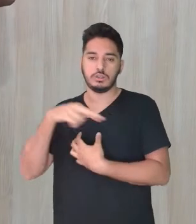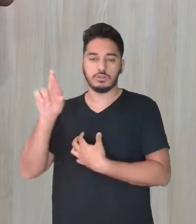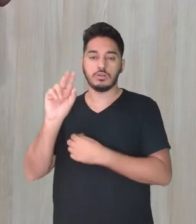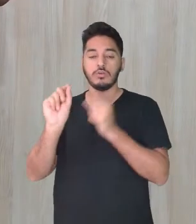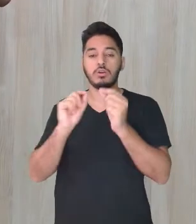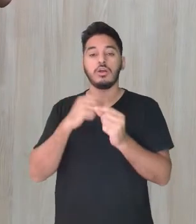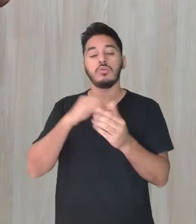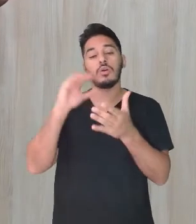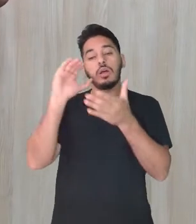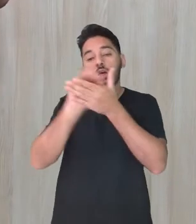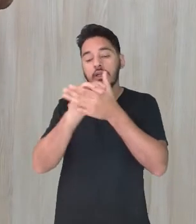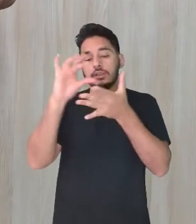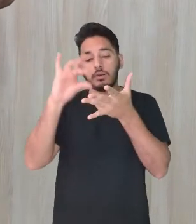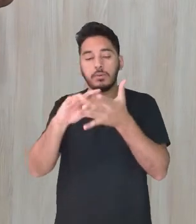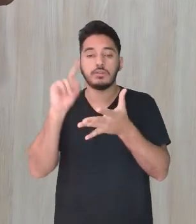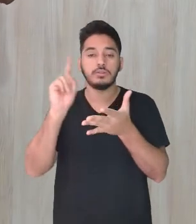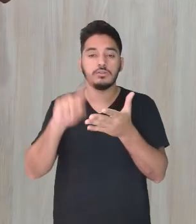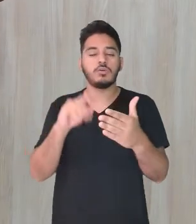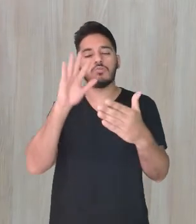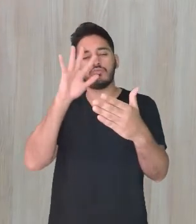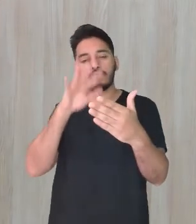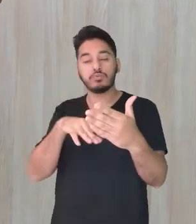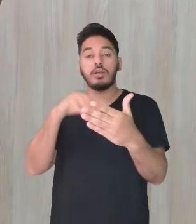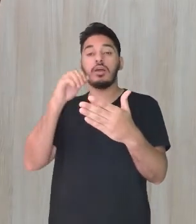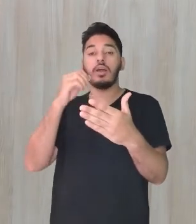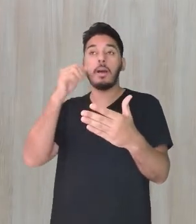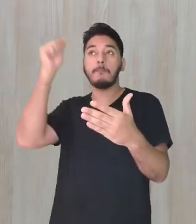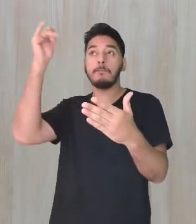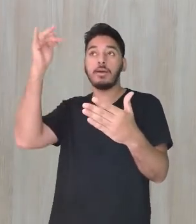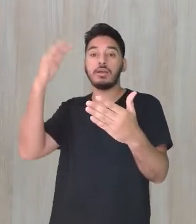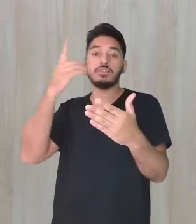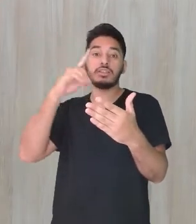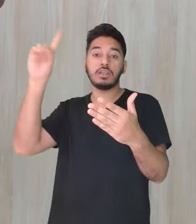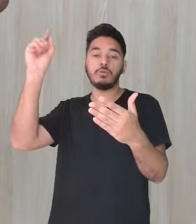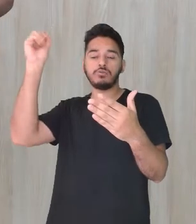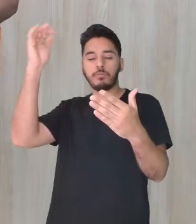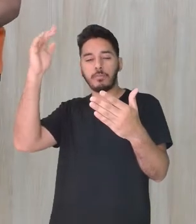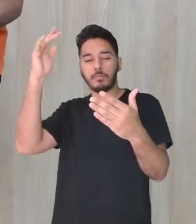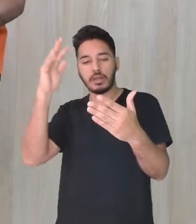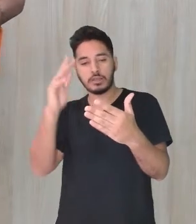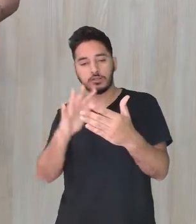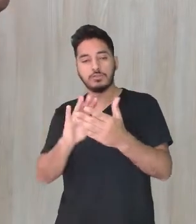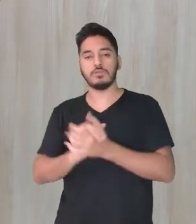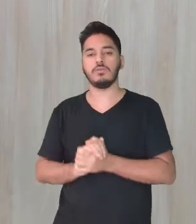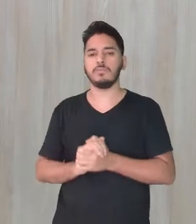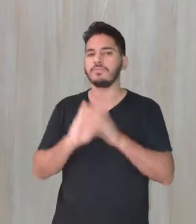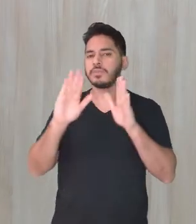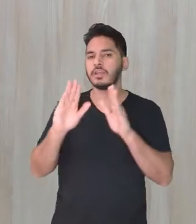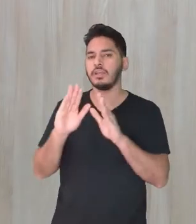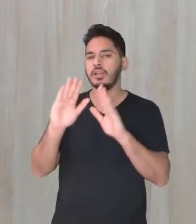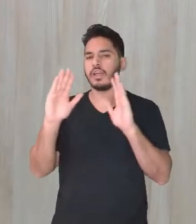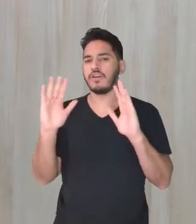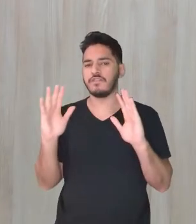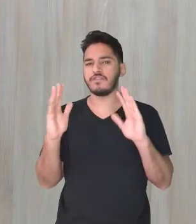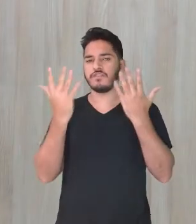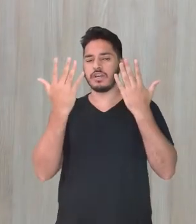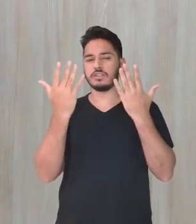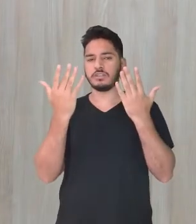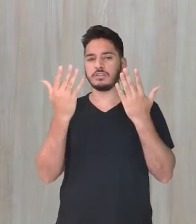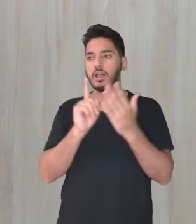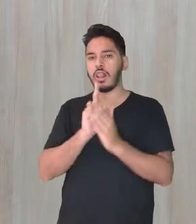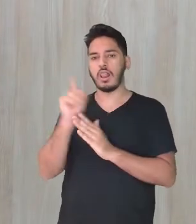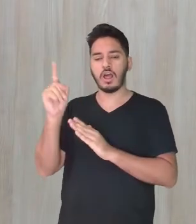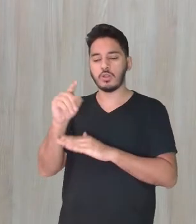questão de o casamento ser algo sagrado, né? É a bênção de Deus para aquela relação. E a festa que eles comemoravam no